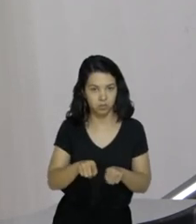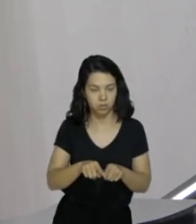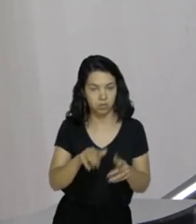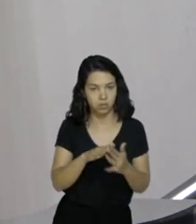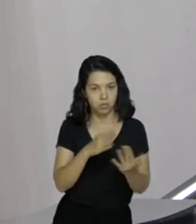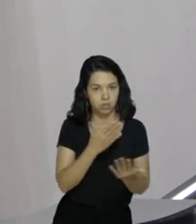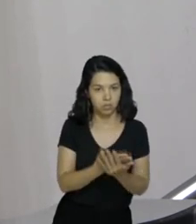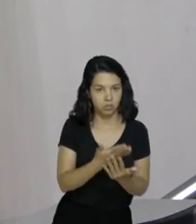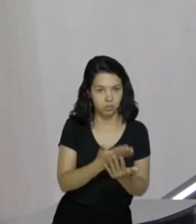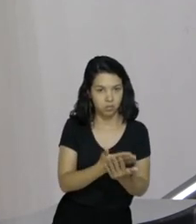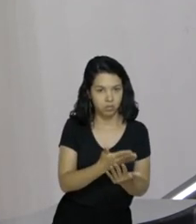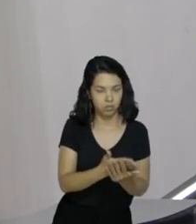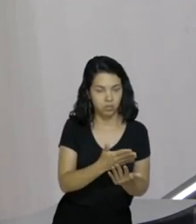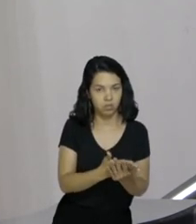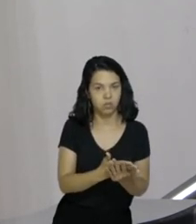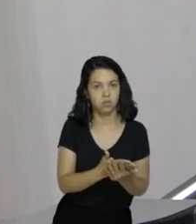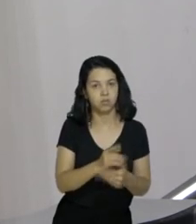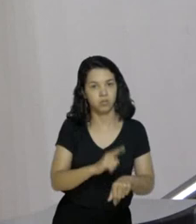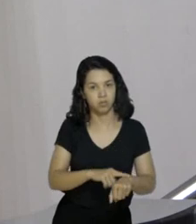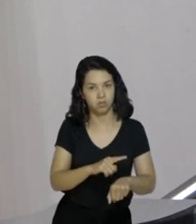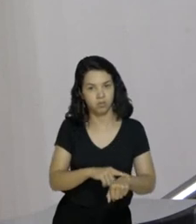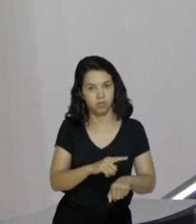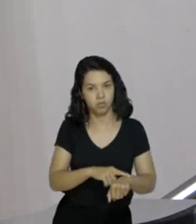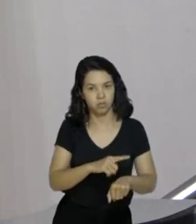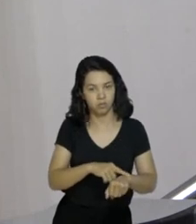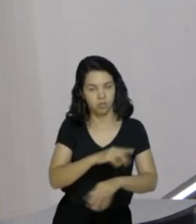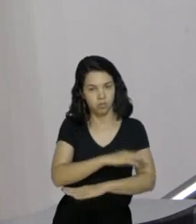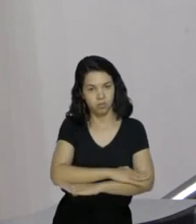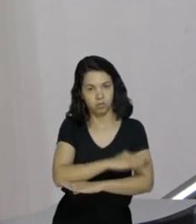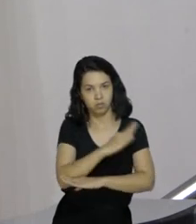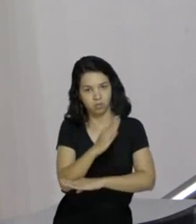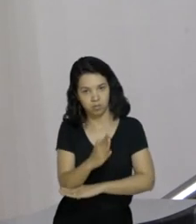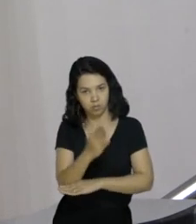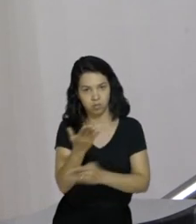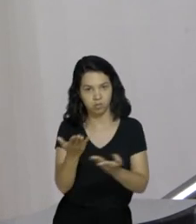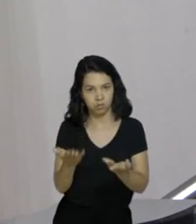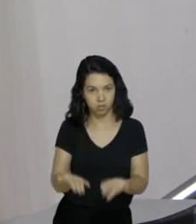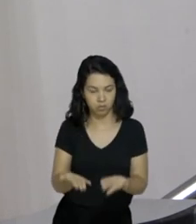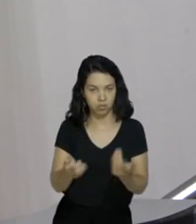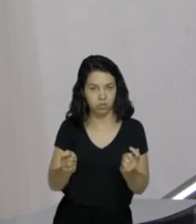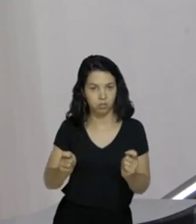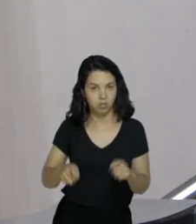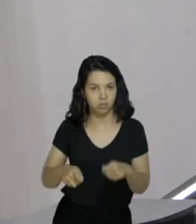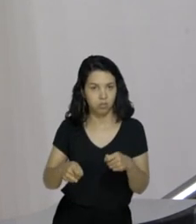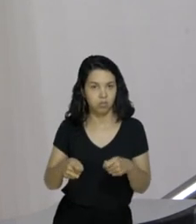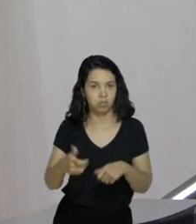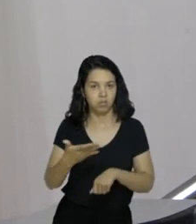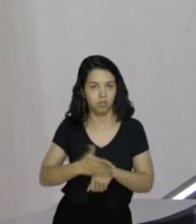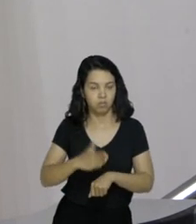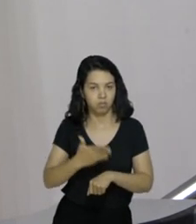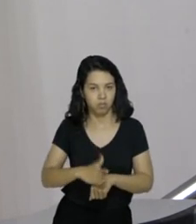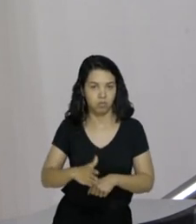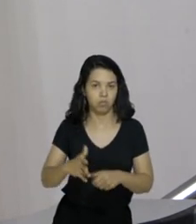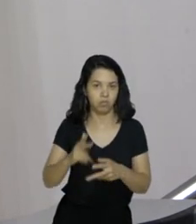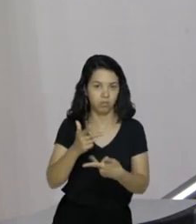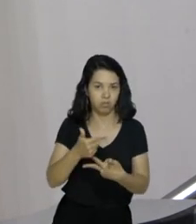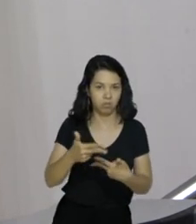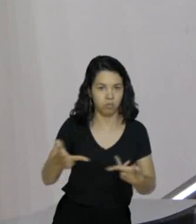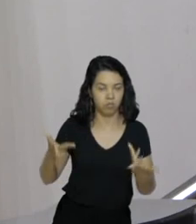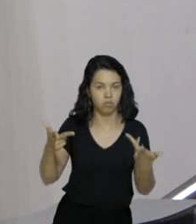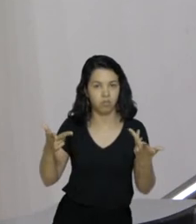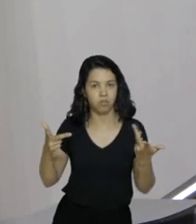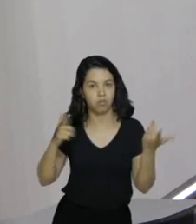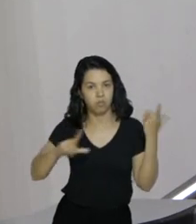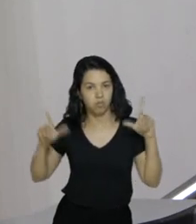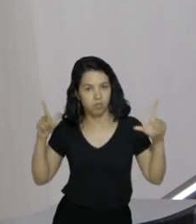atividades artísticas, culturais, esportivas e de lazer, com um serviço de convivência e